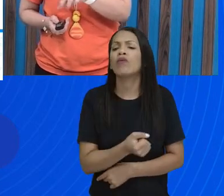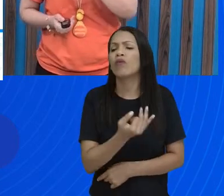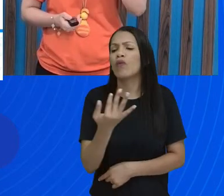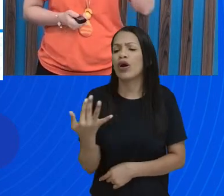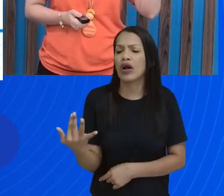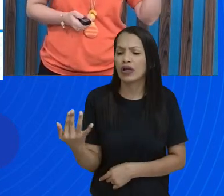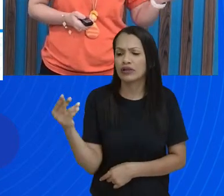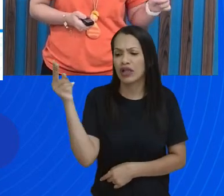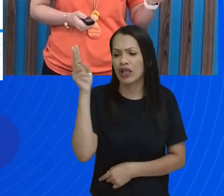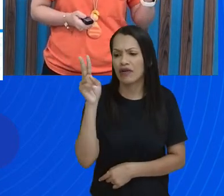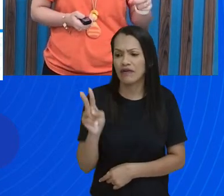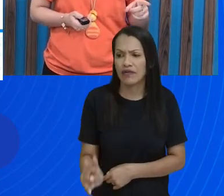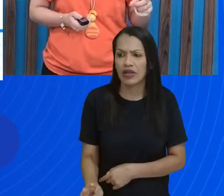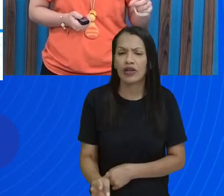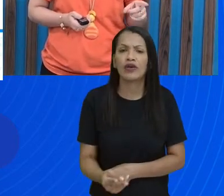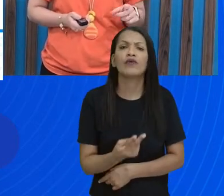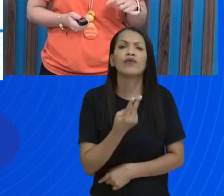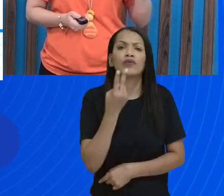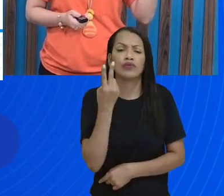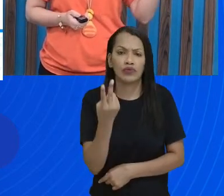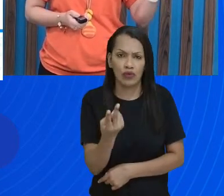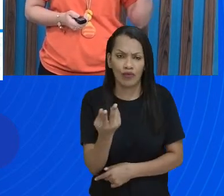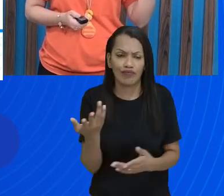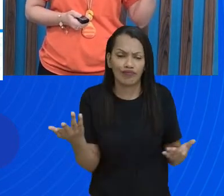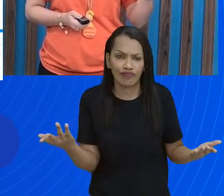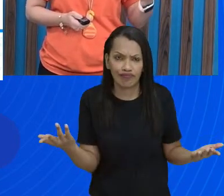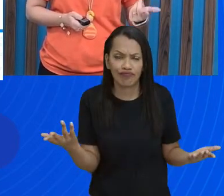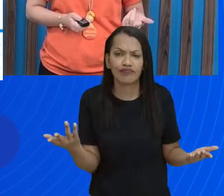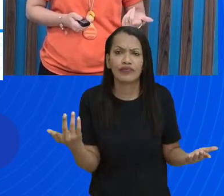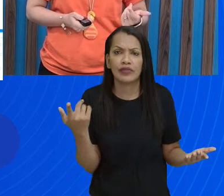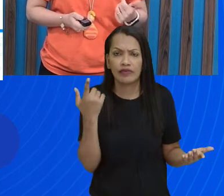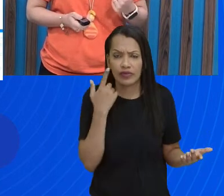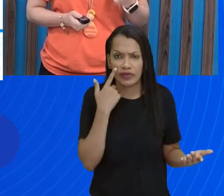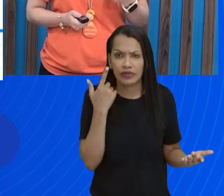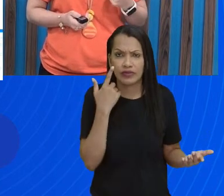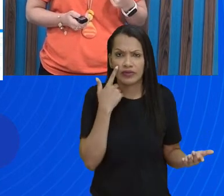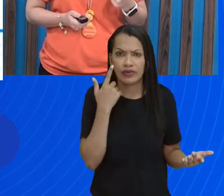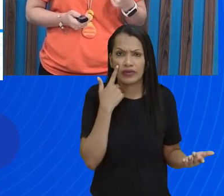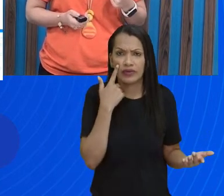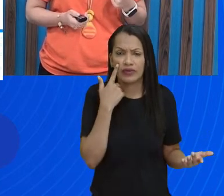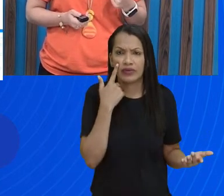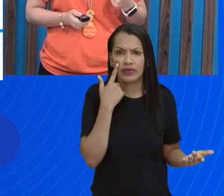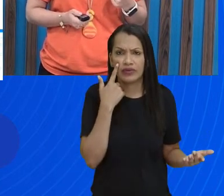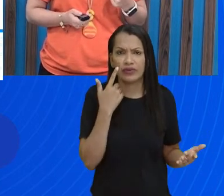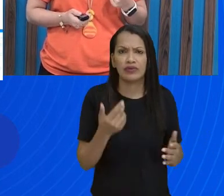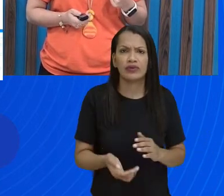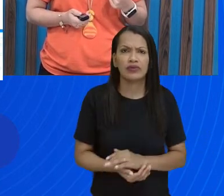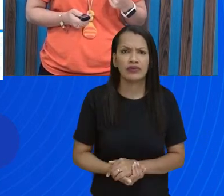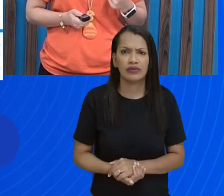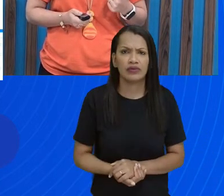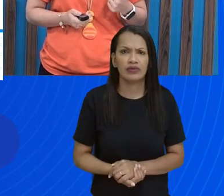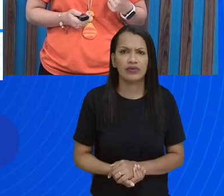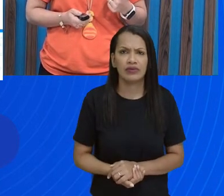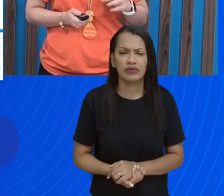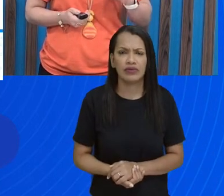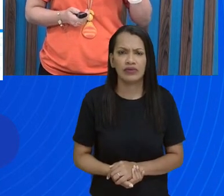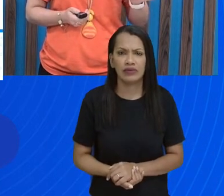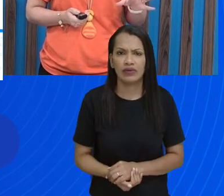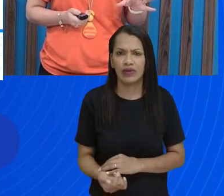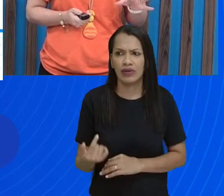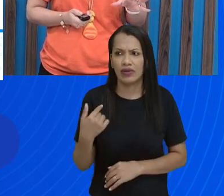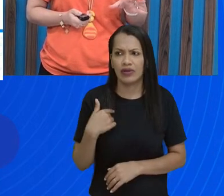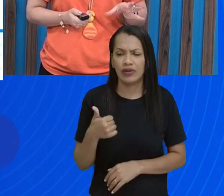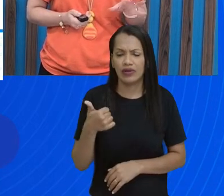2, ele cabe no 18? Então, se você for contando aí, vai dar, né? Eita, quem colocou esse resultado aqui não